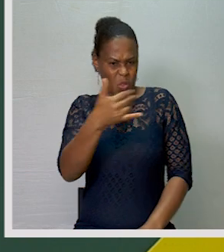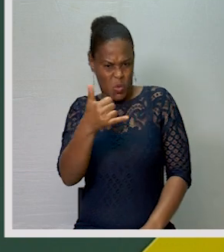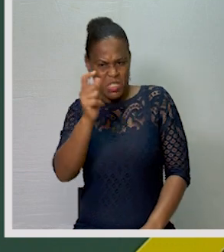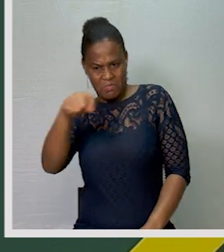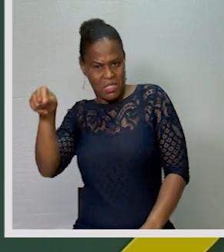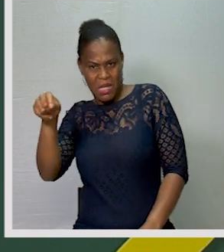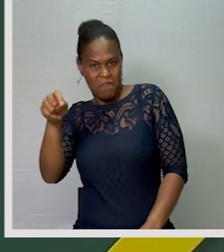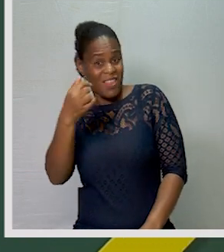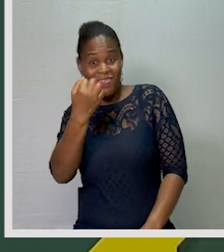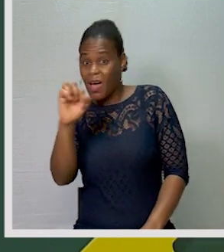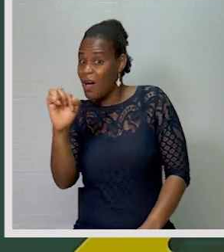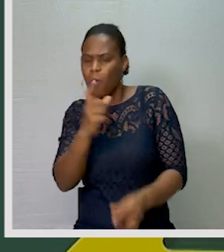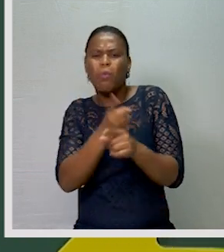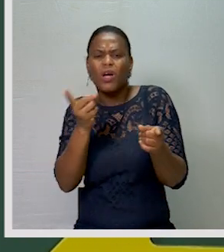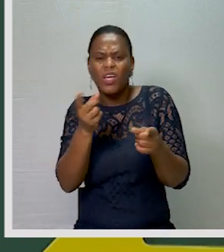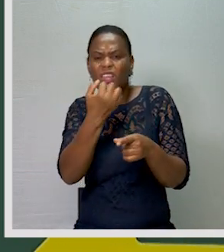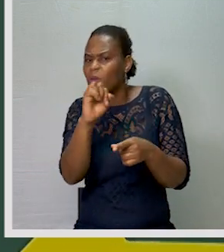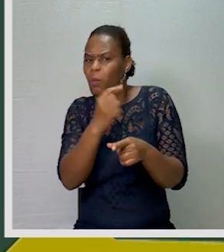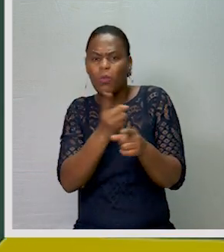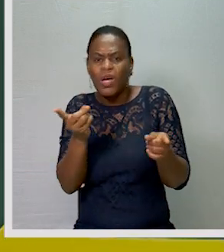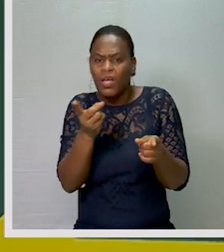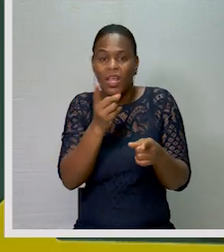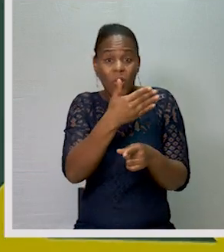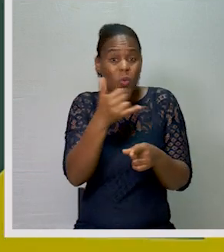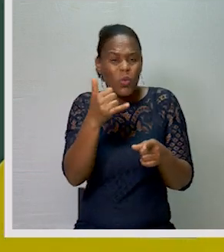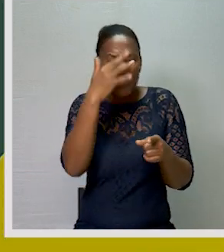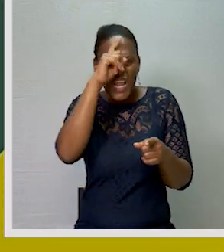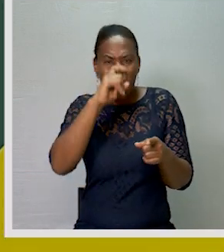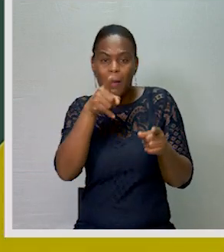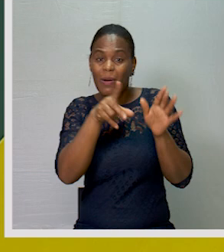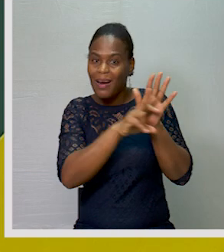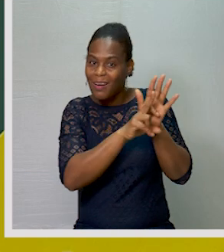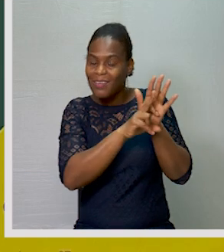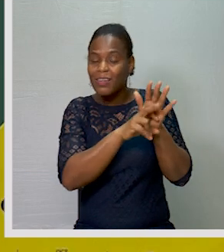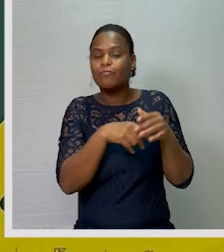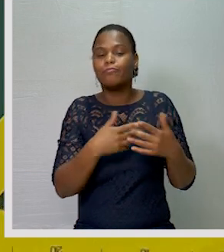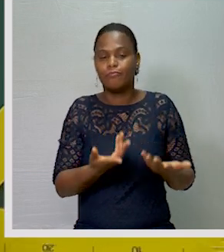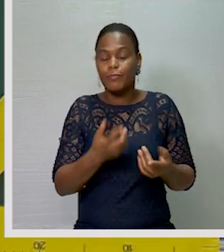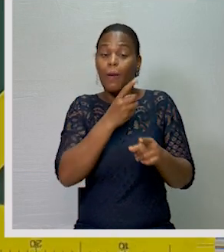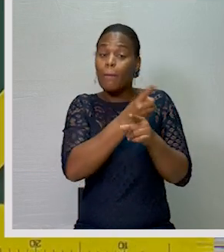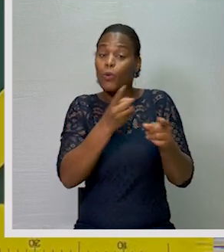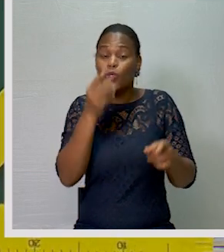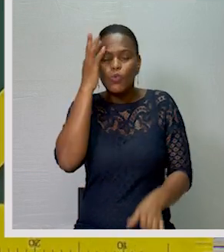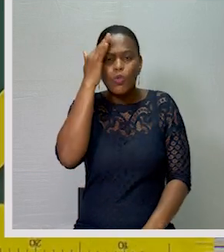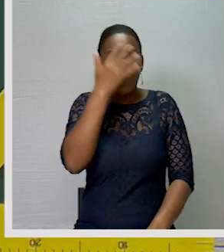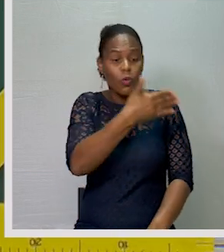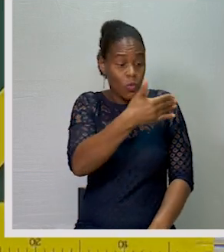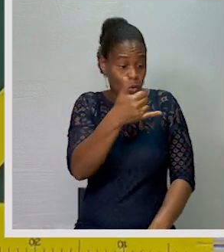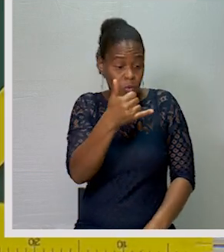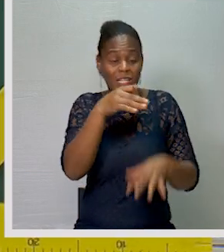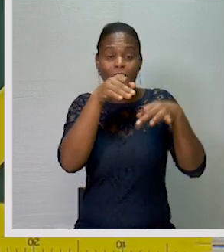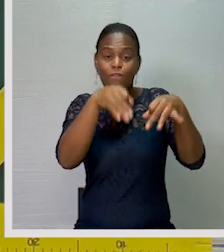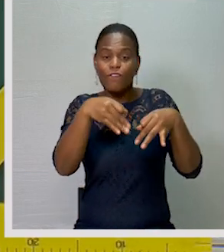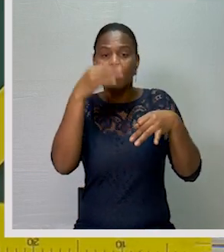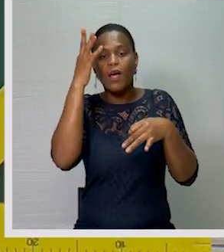extenso? Não, claro que não. Por quê? Estão a lembrar da regra? Exato, porque o 12